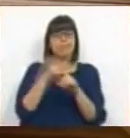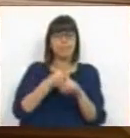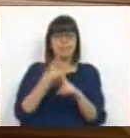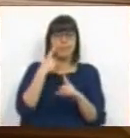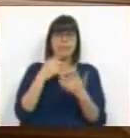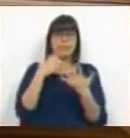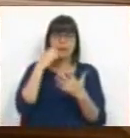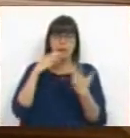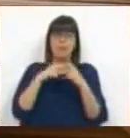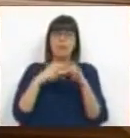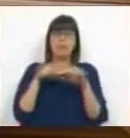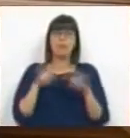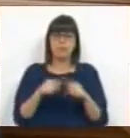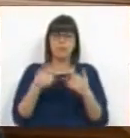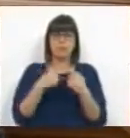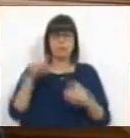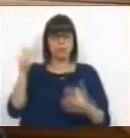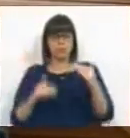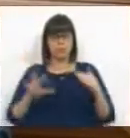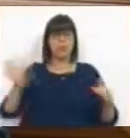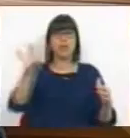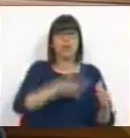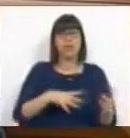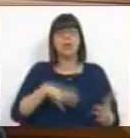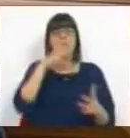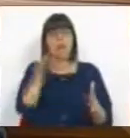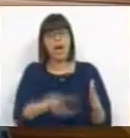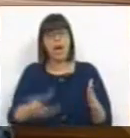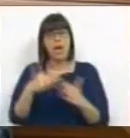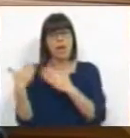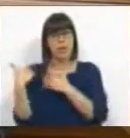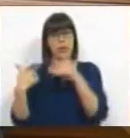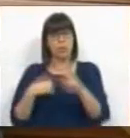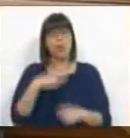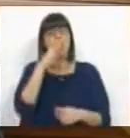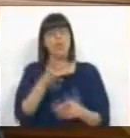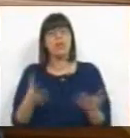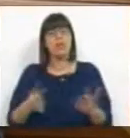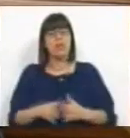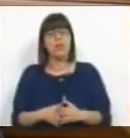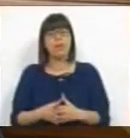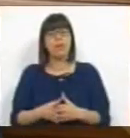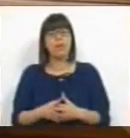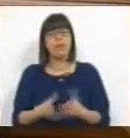este grave problema que constitui as assimetrias regionais. E, Sr. Ministro, quando digo as áreas que tutela, refiro mais